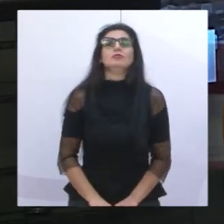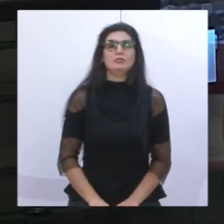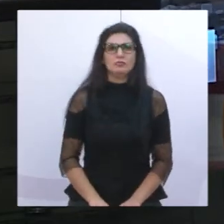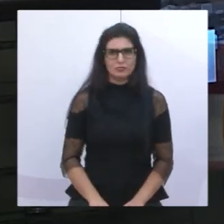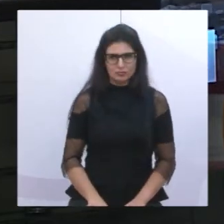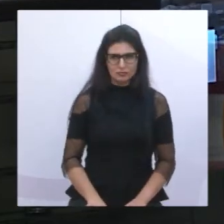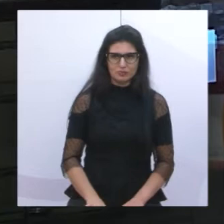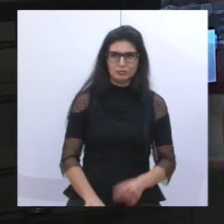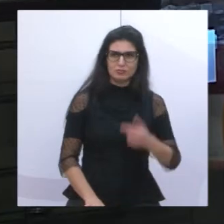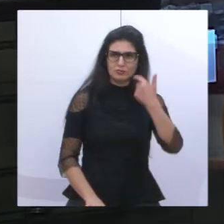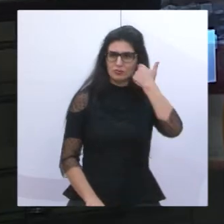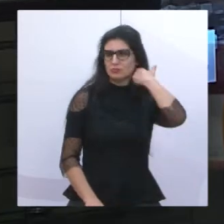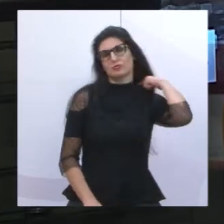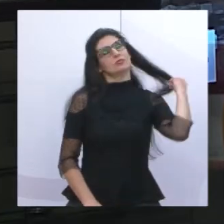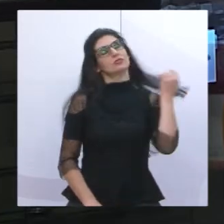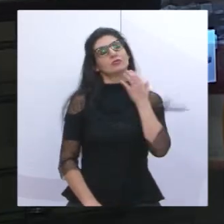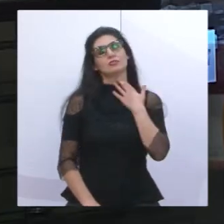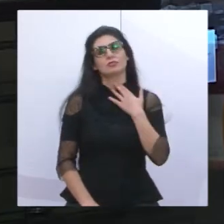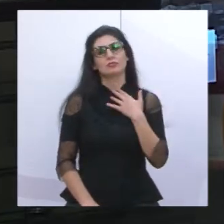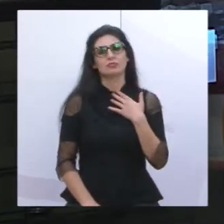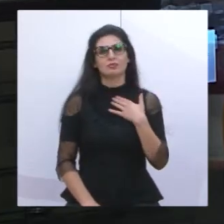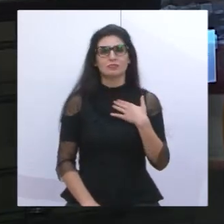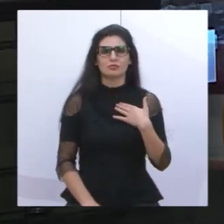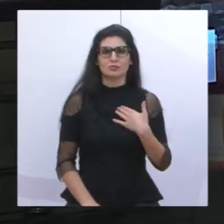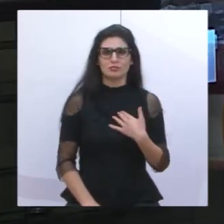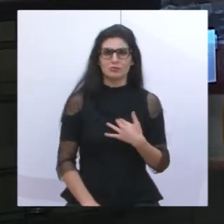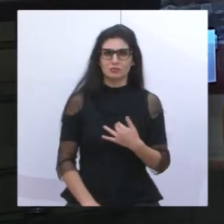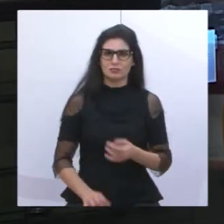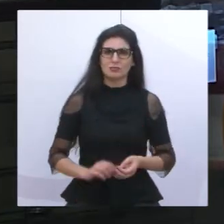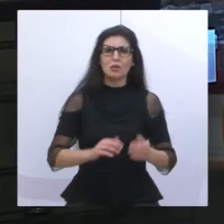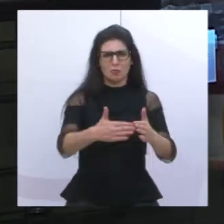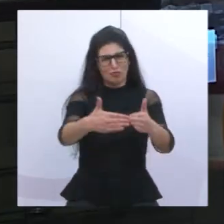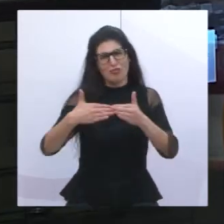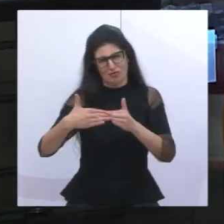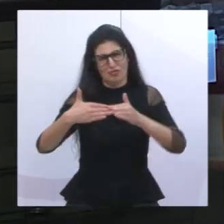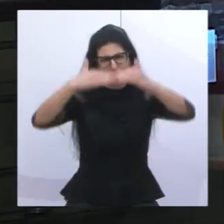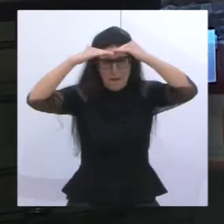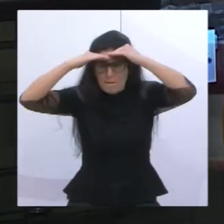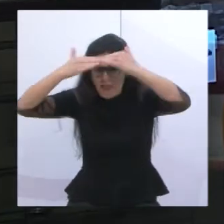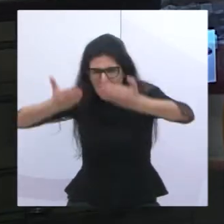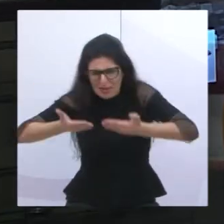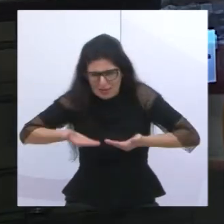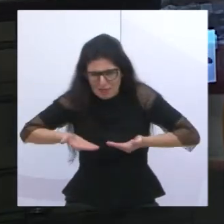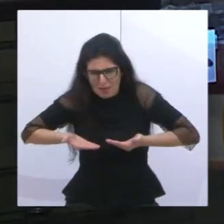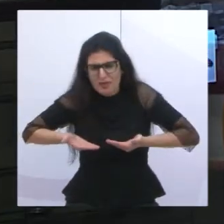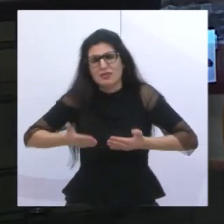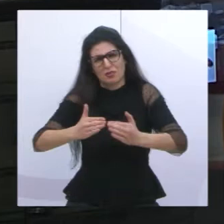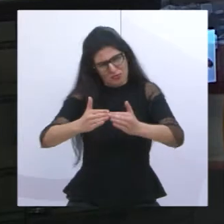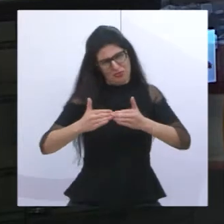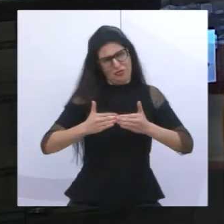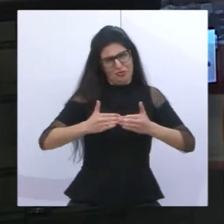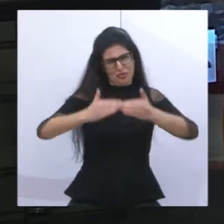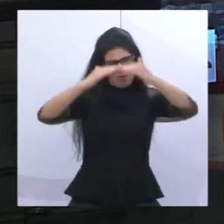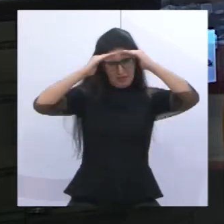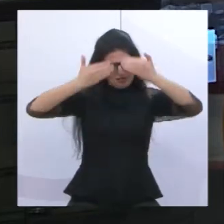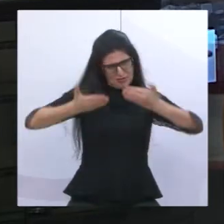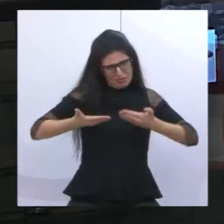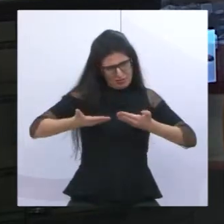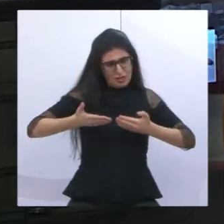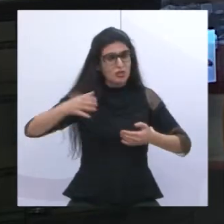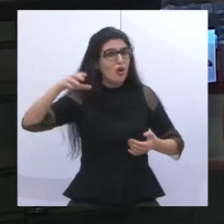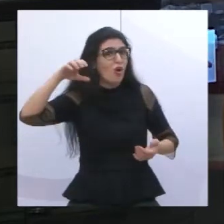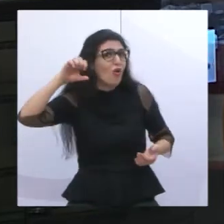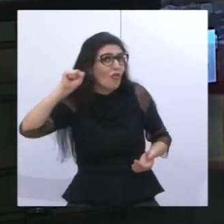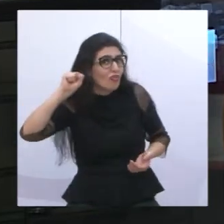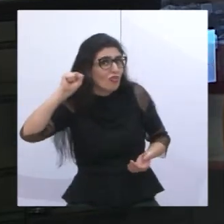Nós estamos cheios disso aí. Eu gostaria de ter um pouco de respeito. Eu vou chegar lá. Se o senhor ouvir a conversa, o senhor vai